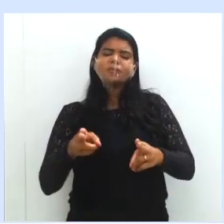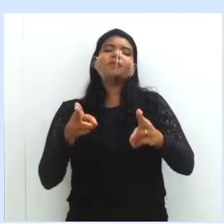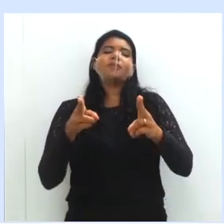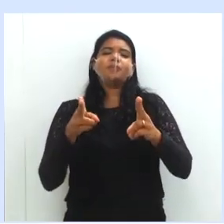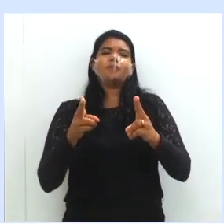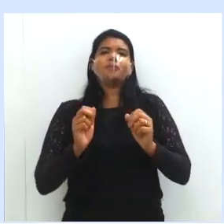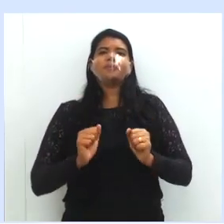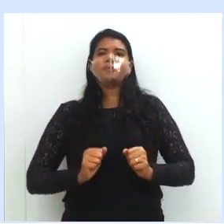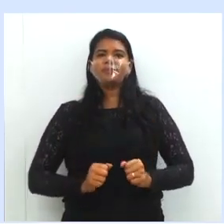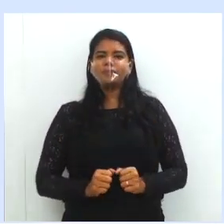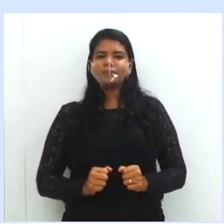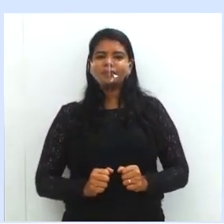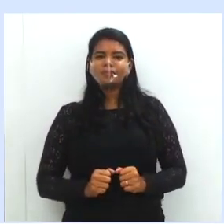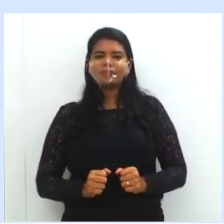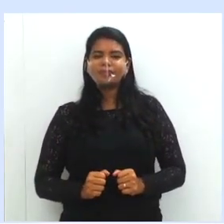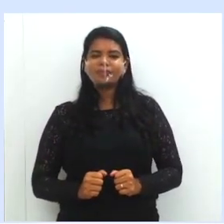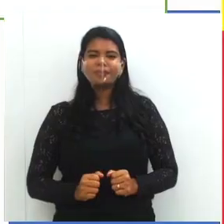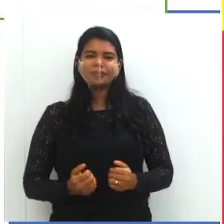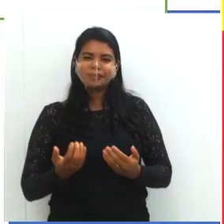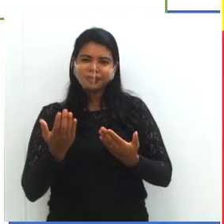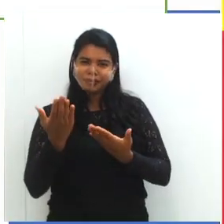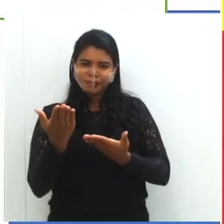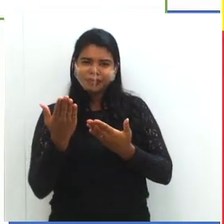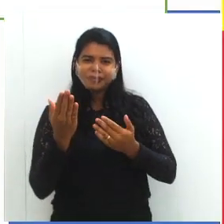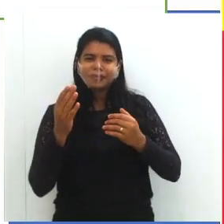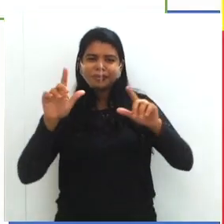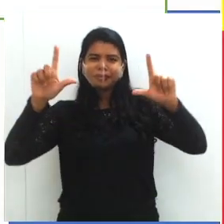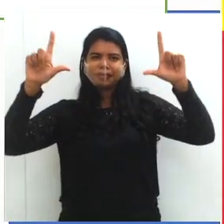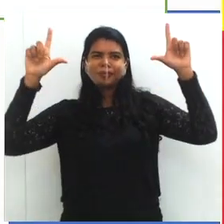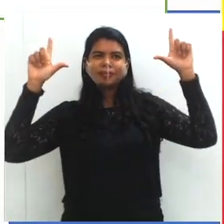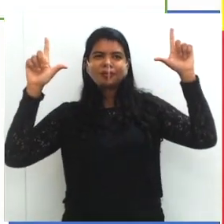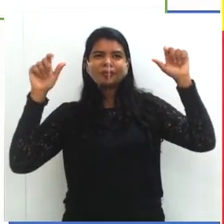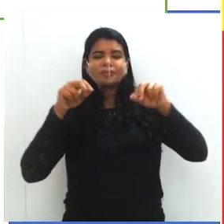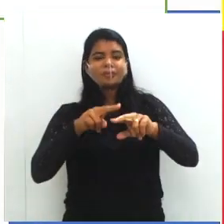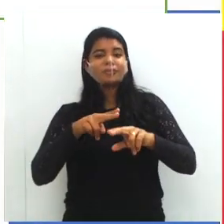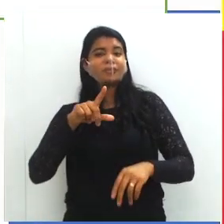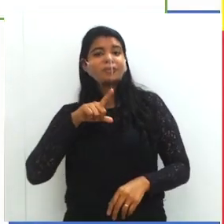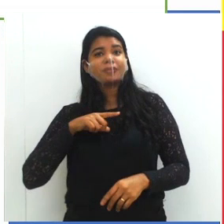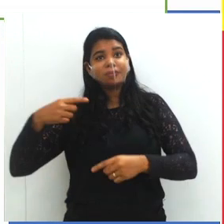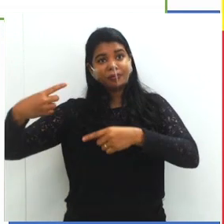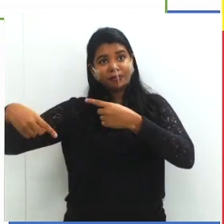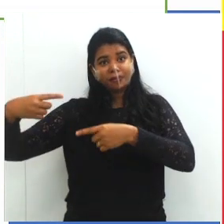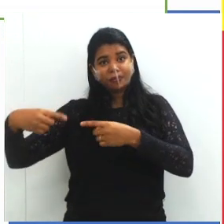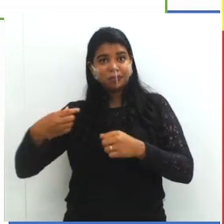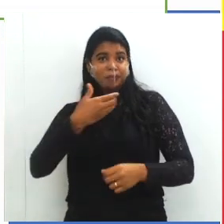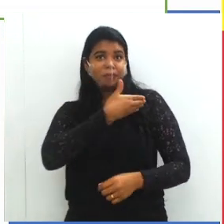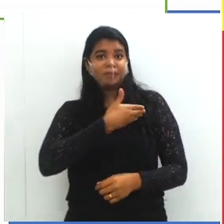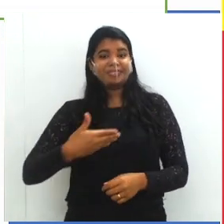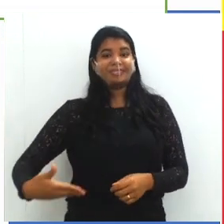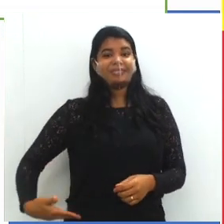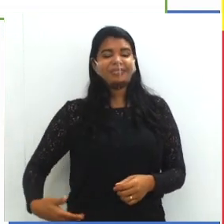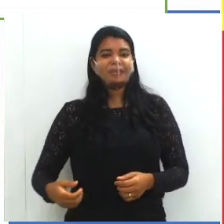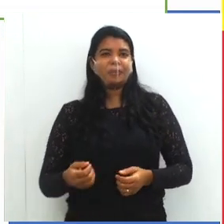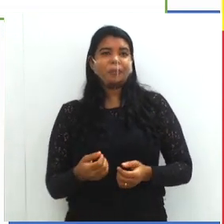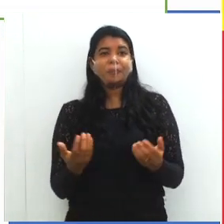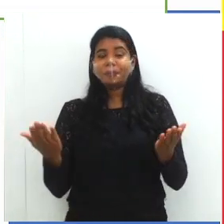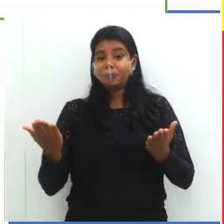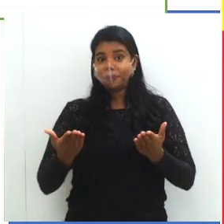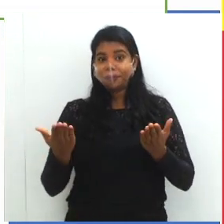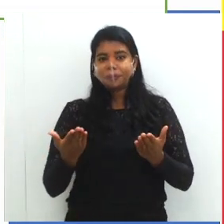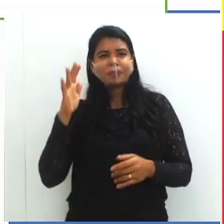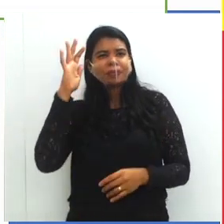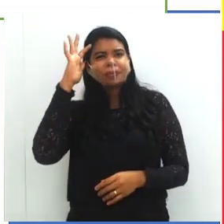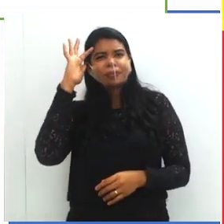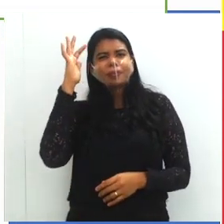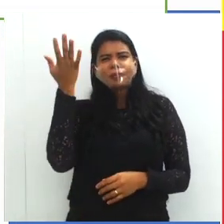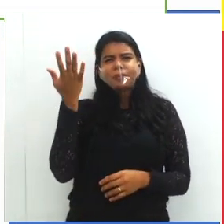permanecer. Prestem bem atenção, pois existem políticas de governo. Tal